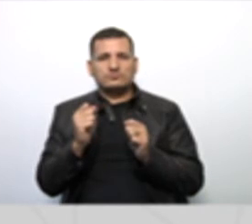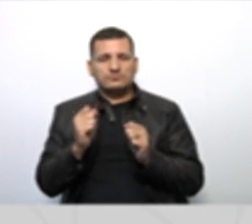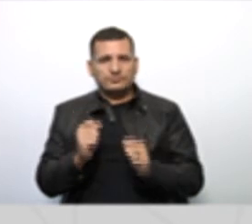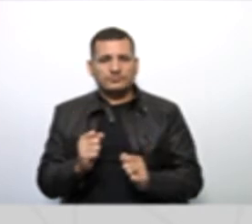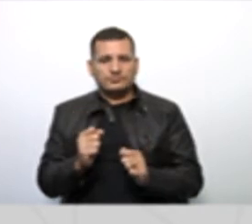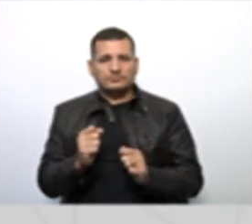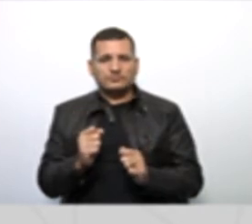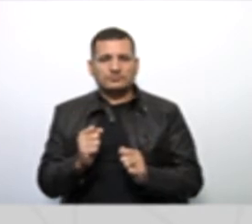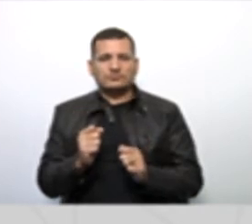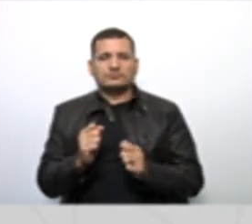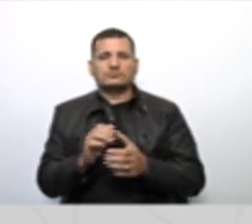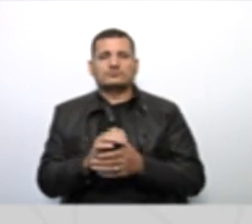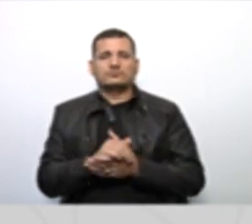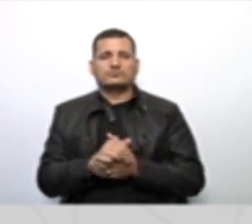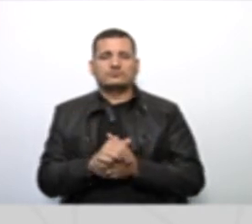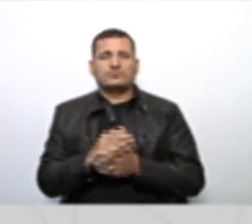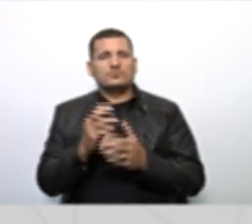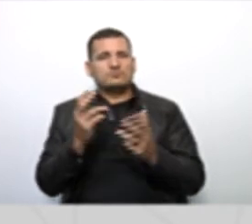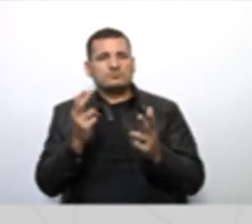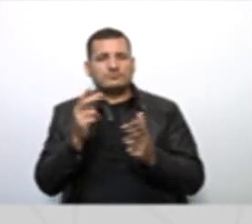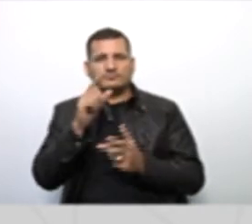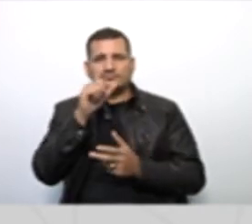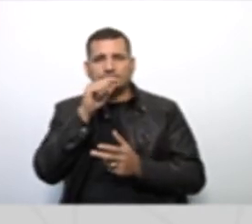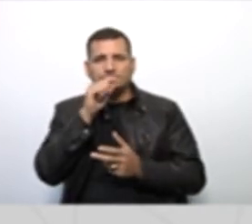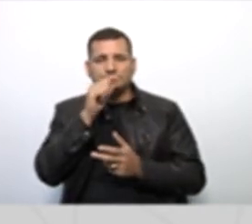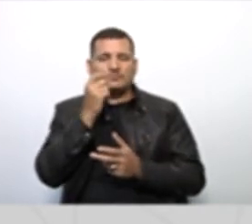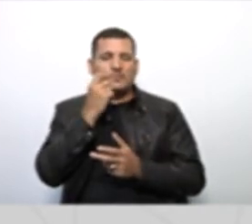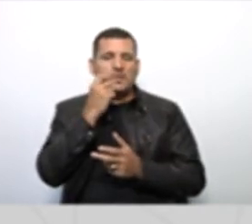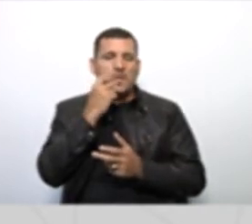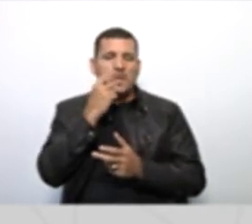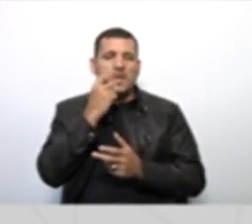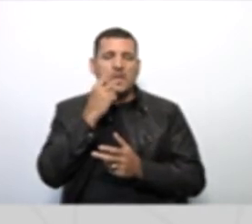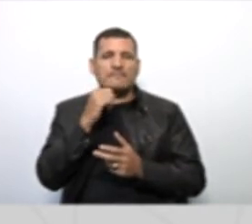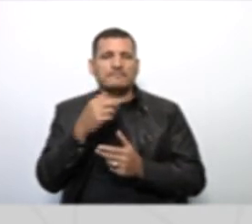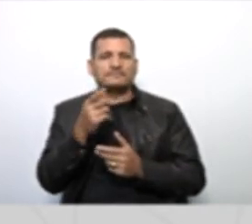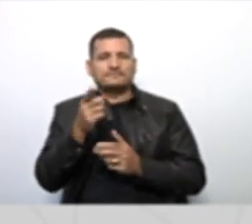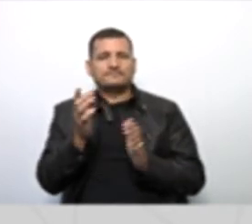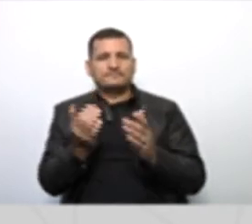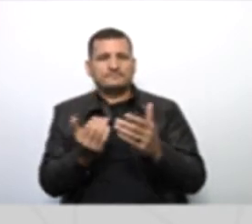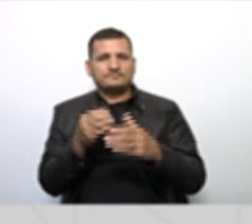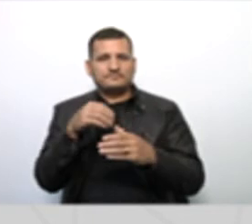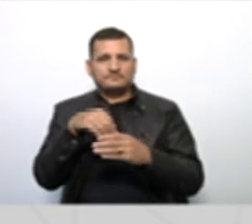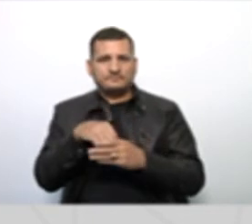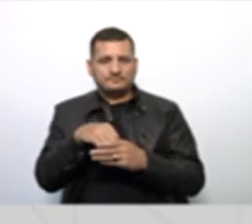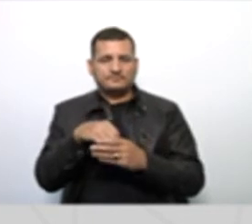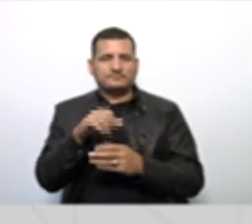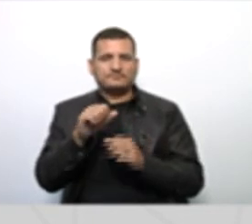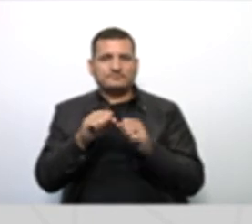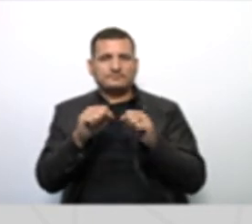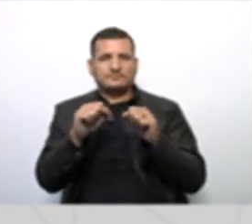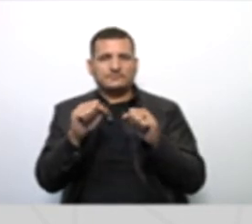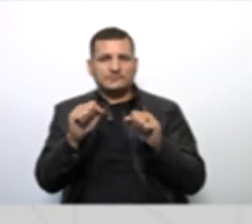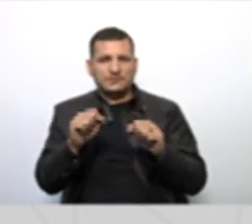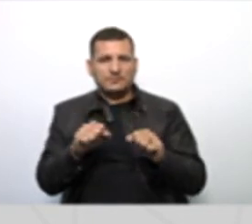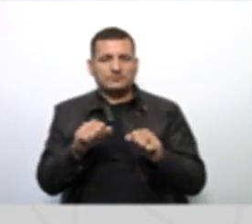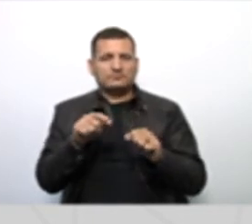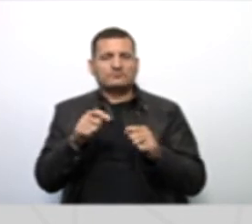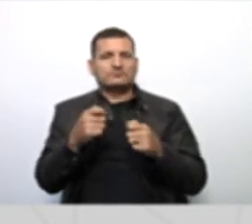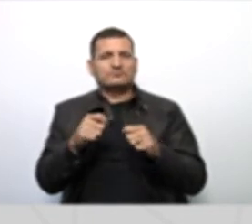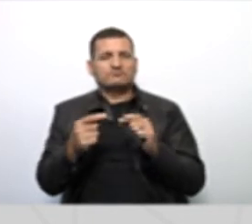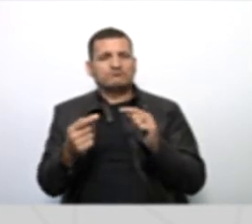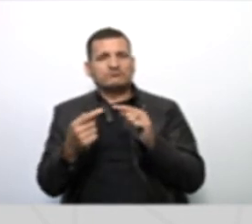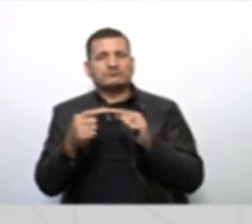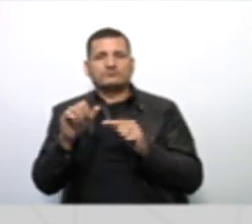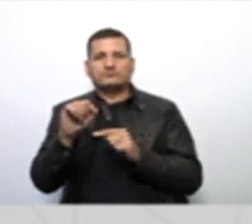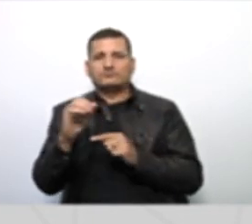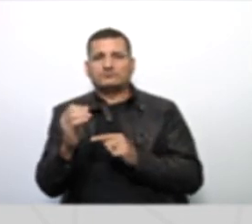o Linux. Então, quando você for empacotar um sisteminha, esse sisteminha tem que ser conforme o sistema